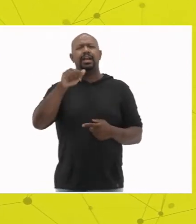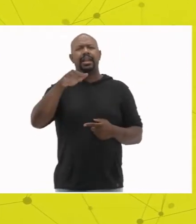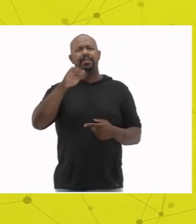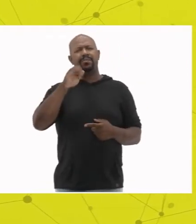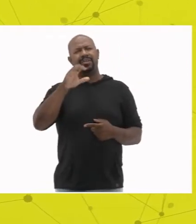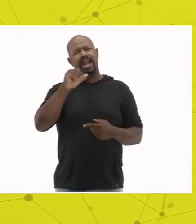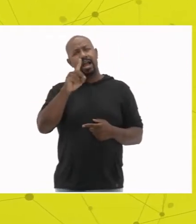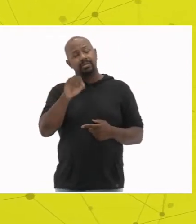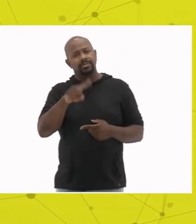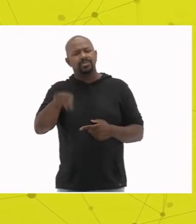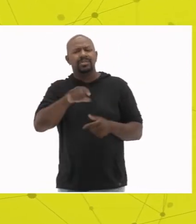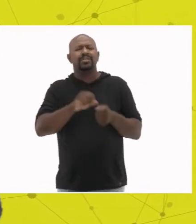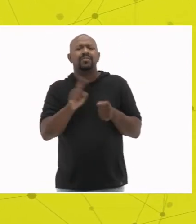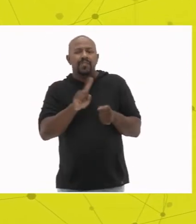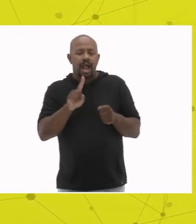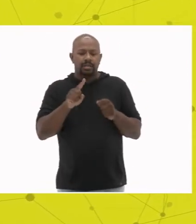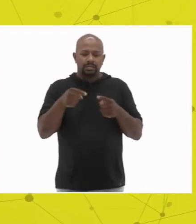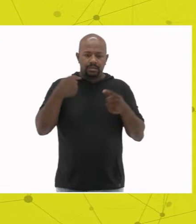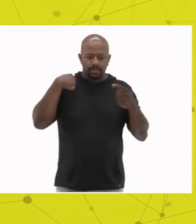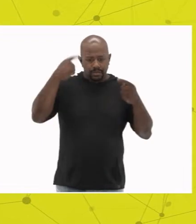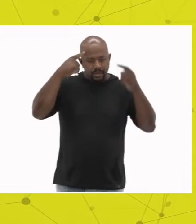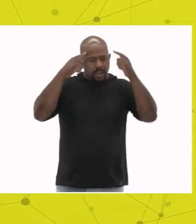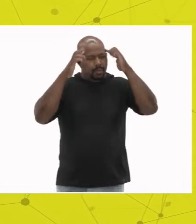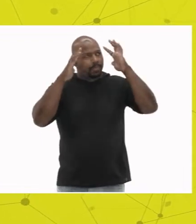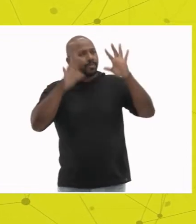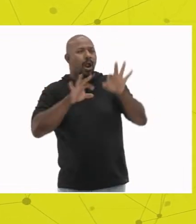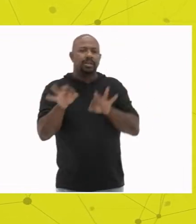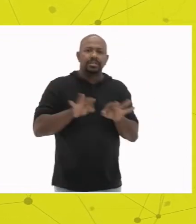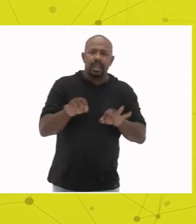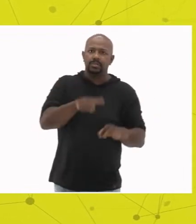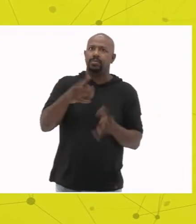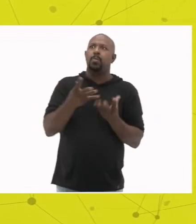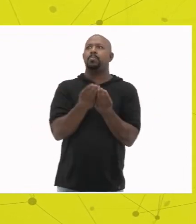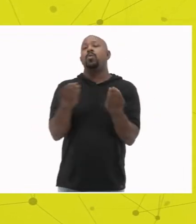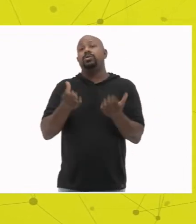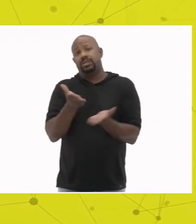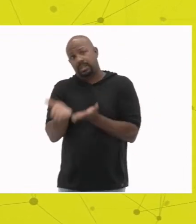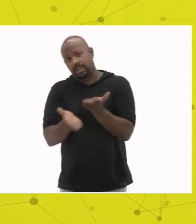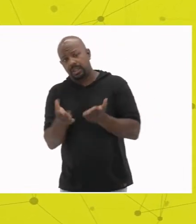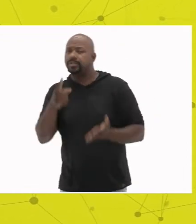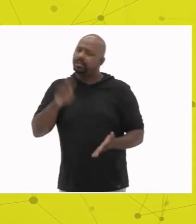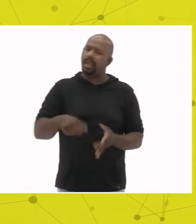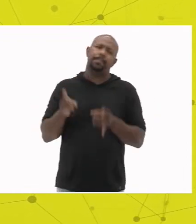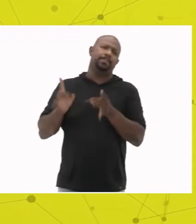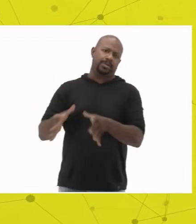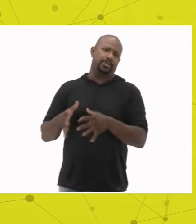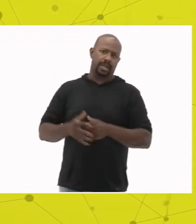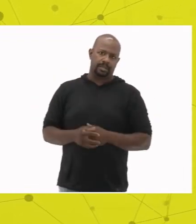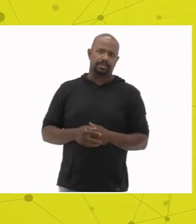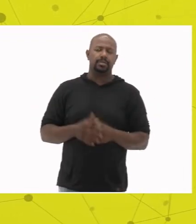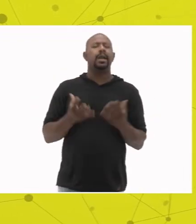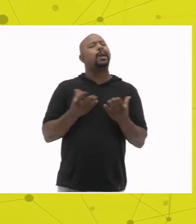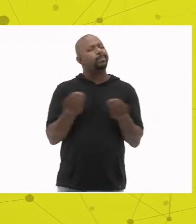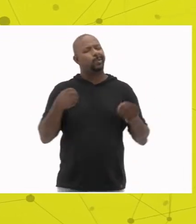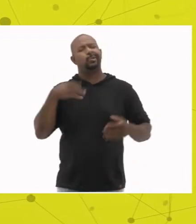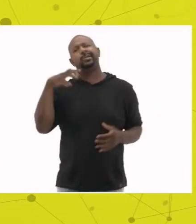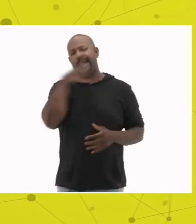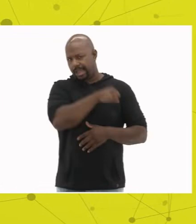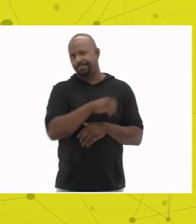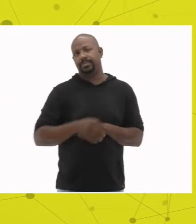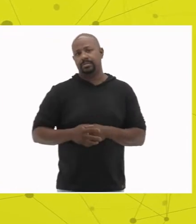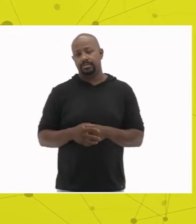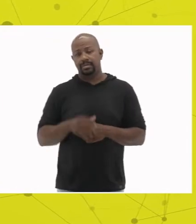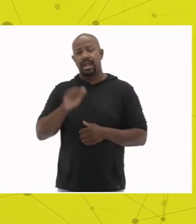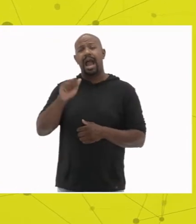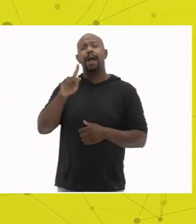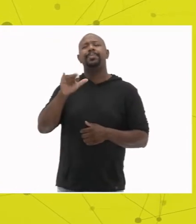serviços gamificados, os que não fazem alusão a um processo multiparticipado por muitos atendentes são abandonados. E muito